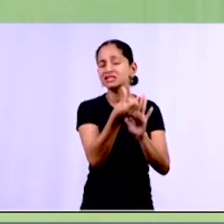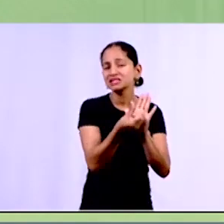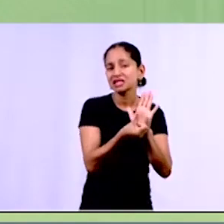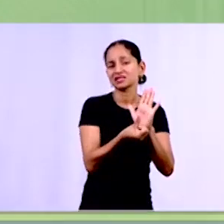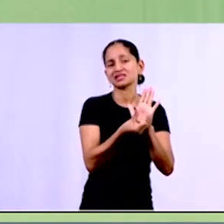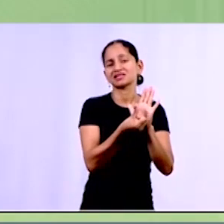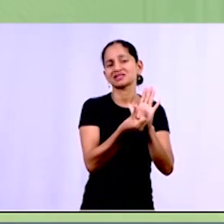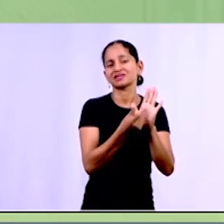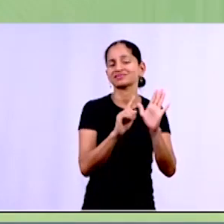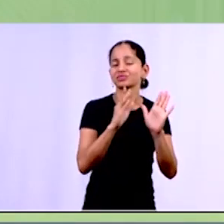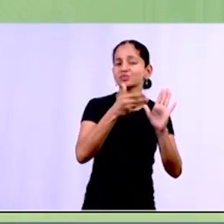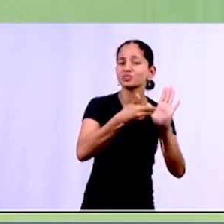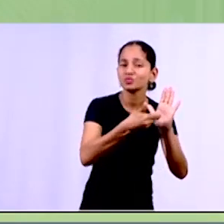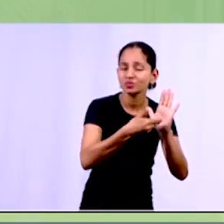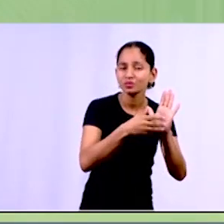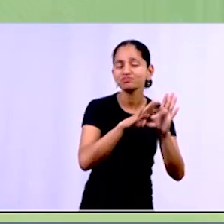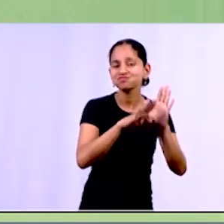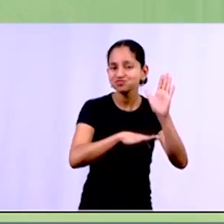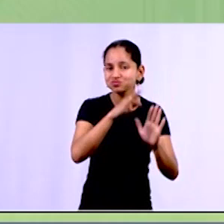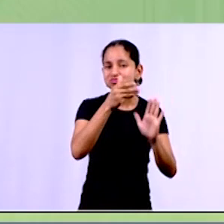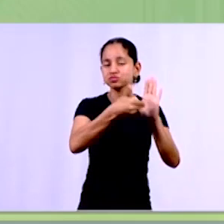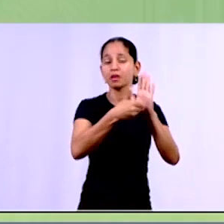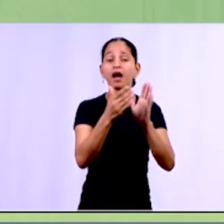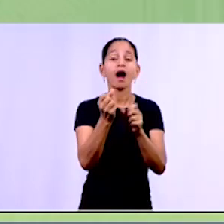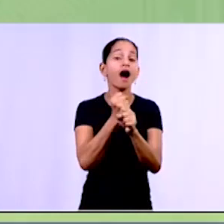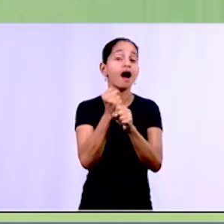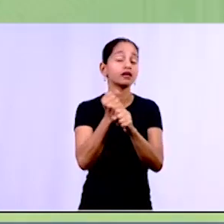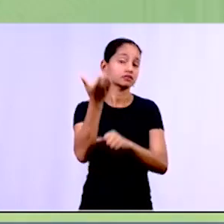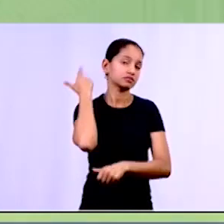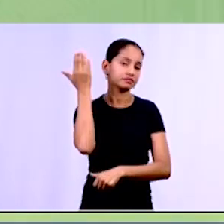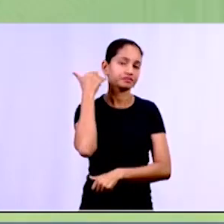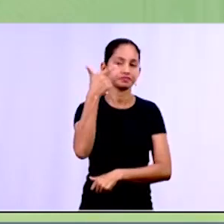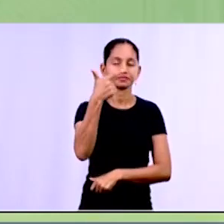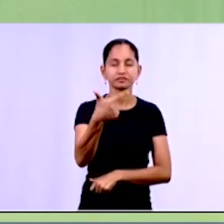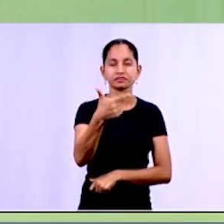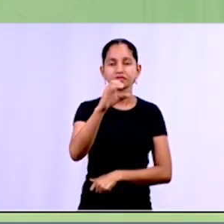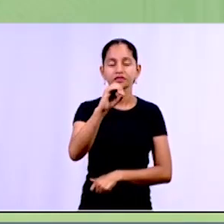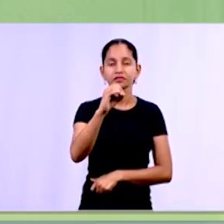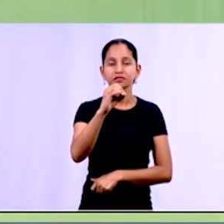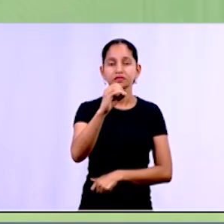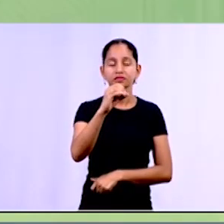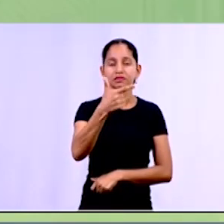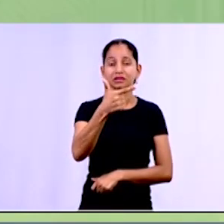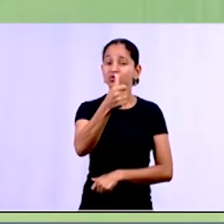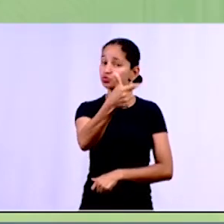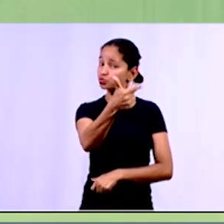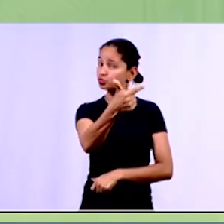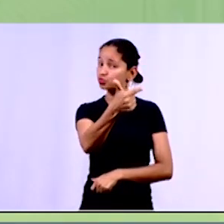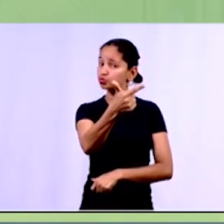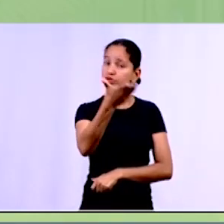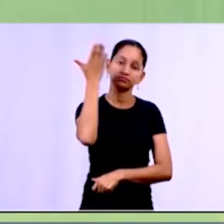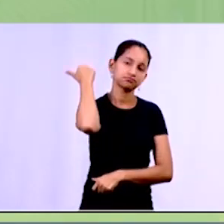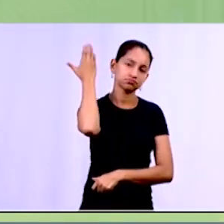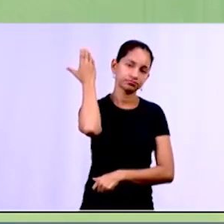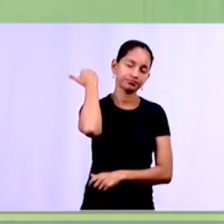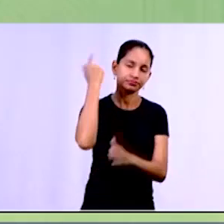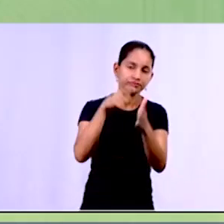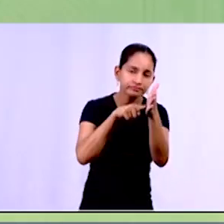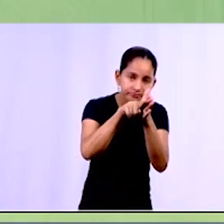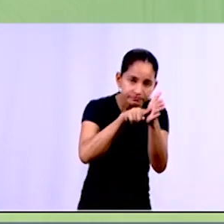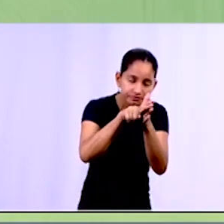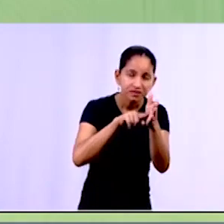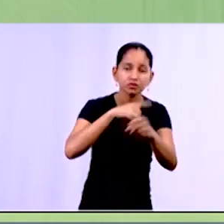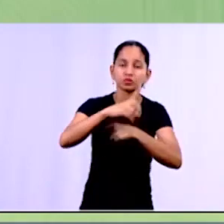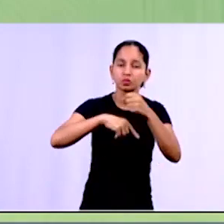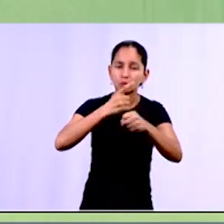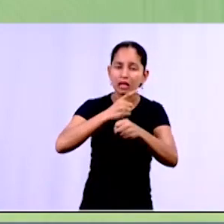colocado, isso relacionado a 2012. Gente, 2012, estamos em 2014, né? Foi a referência que a gente achou. Todo